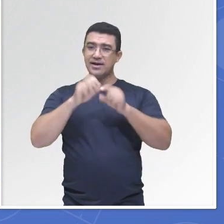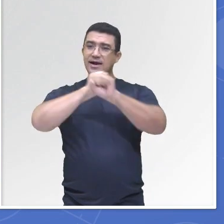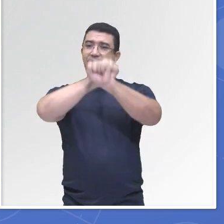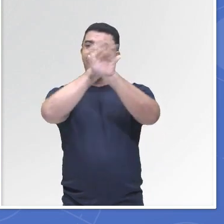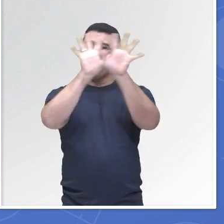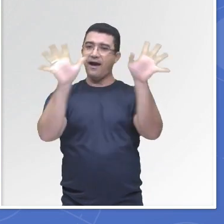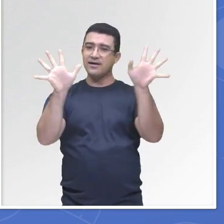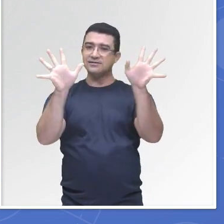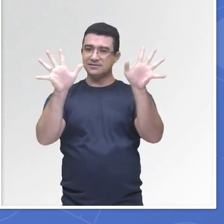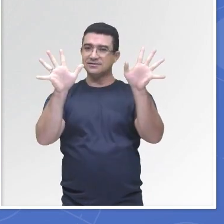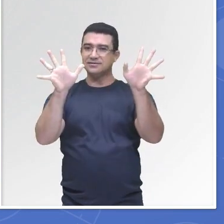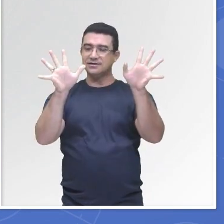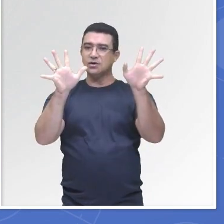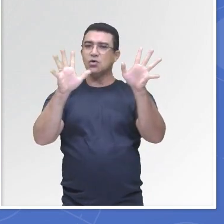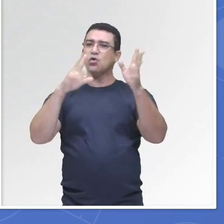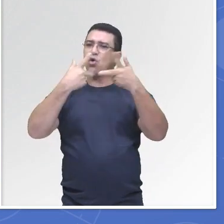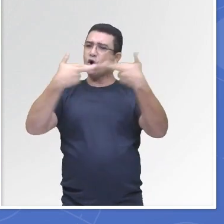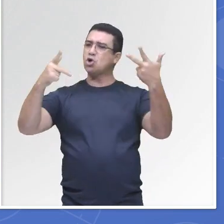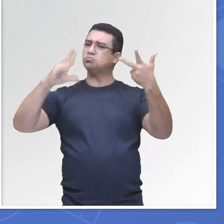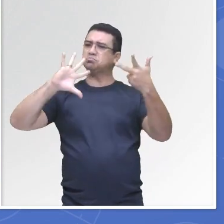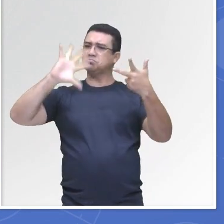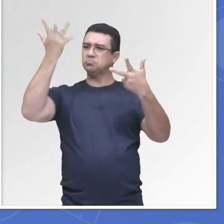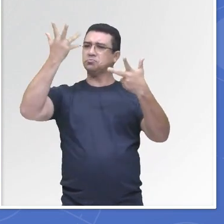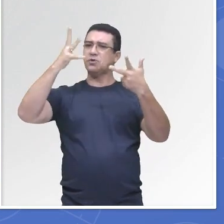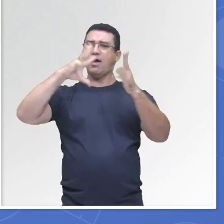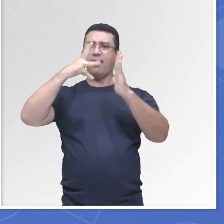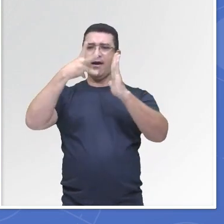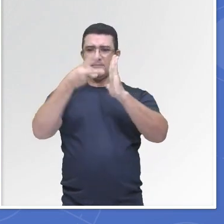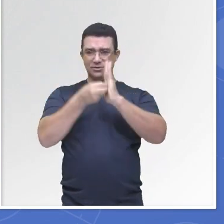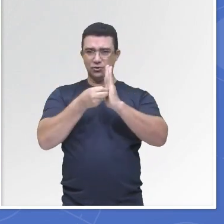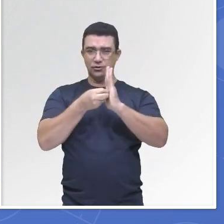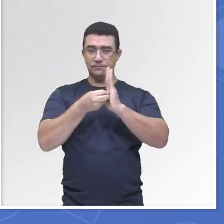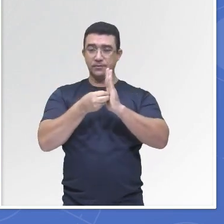E na letra B, a gente vai discutir a